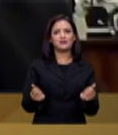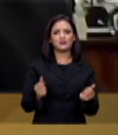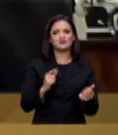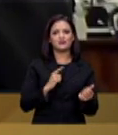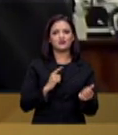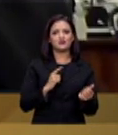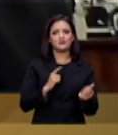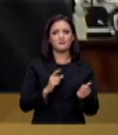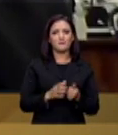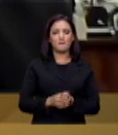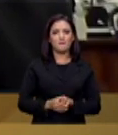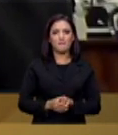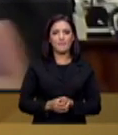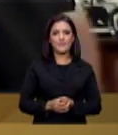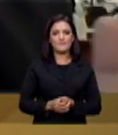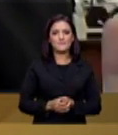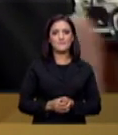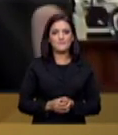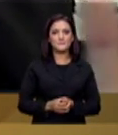pronunciamentos.